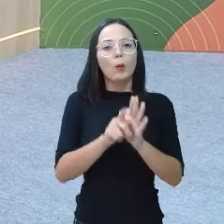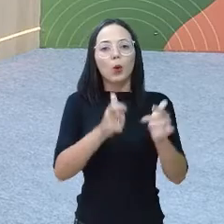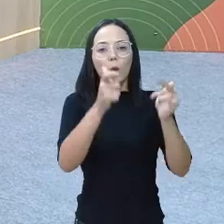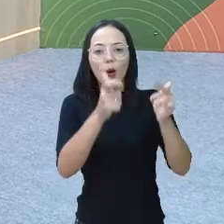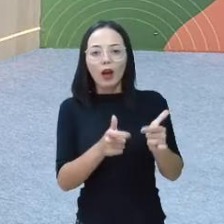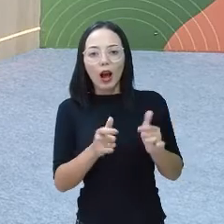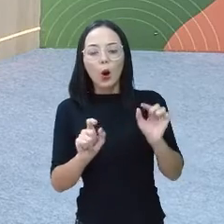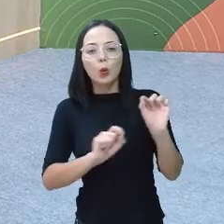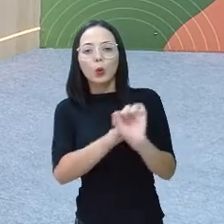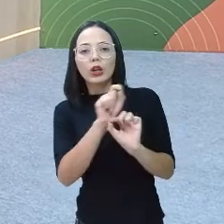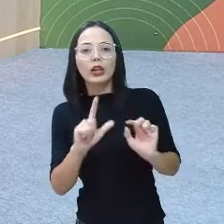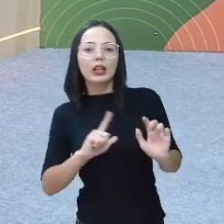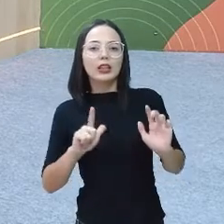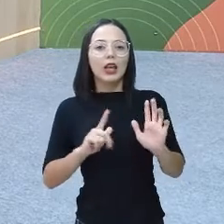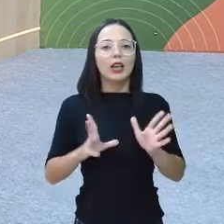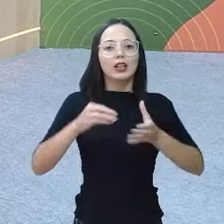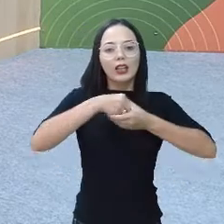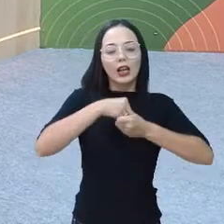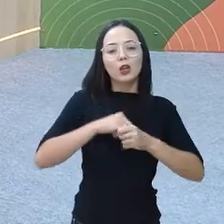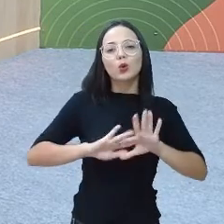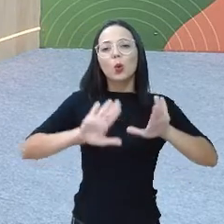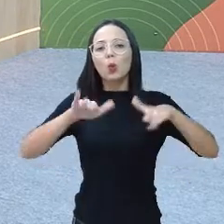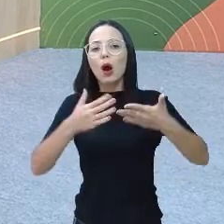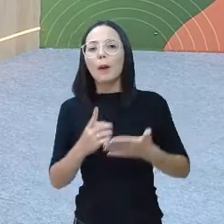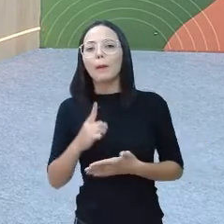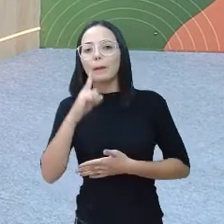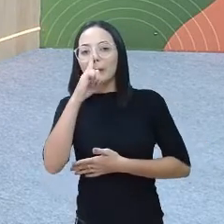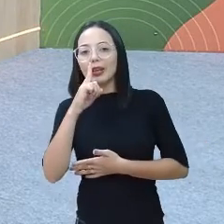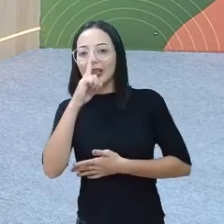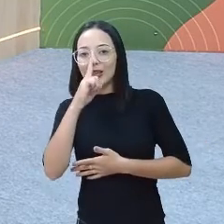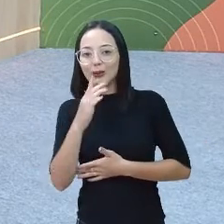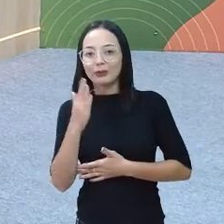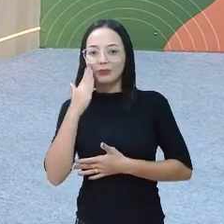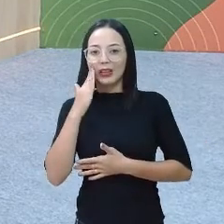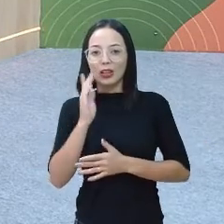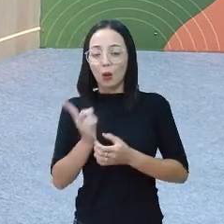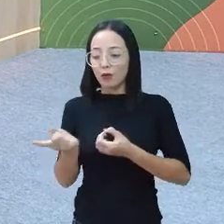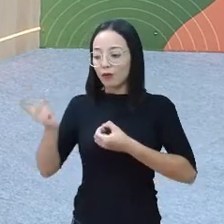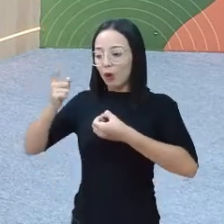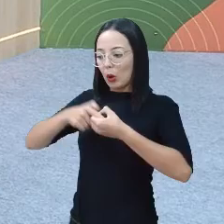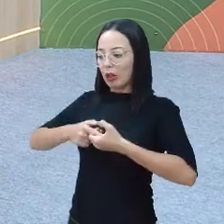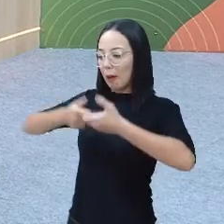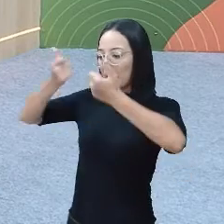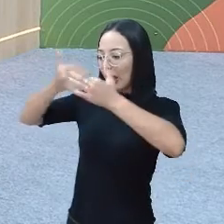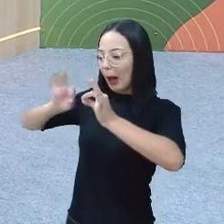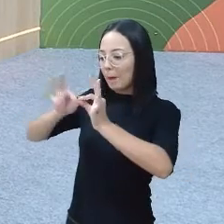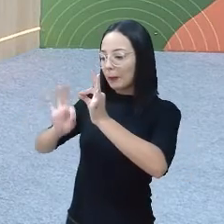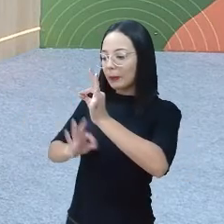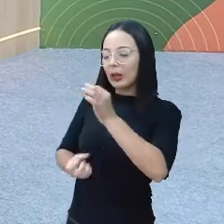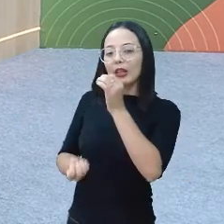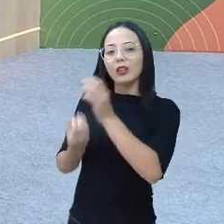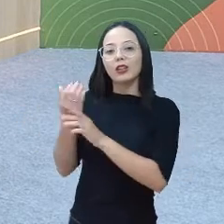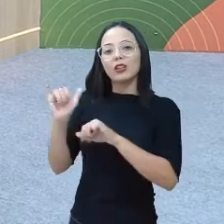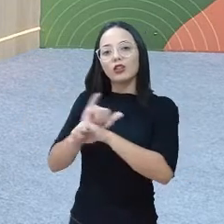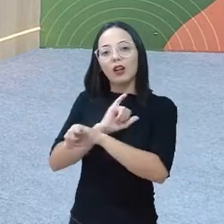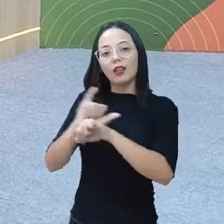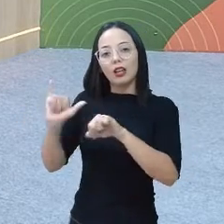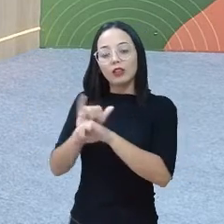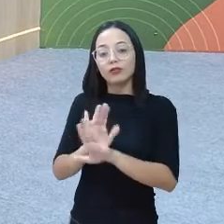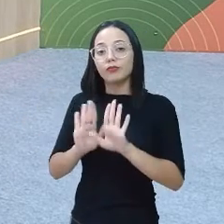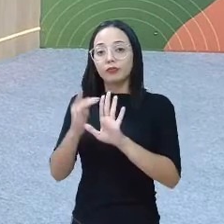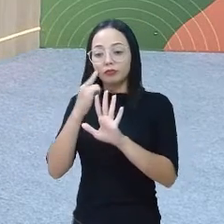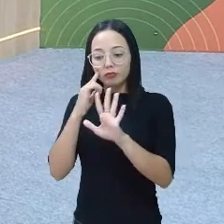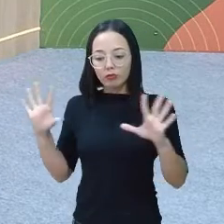local, o que é que ele tem pela frente, quais são os perigos, aí volta, passa as informações para eles traçarem as estratégias. Quando eles